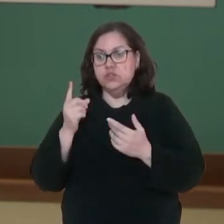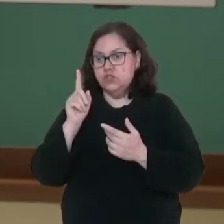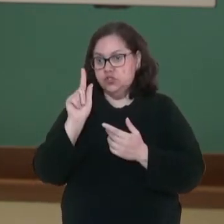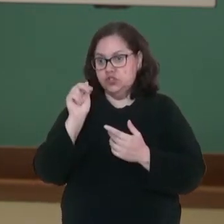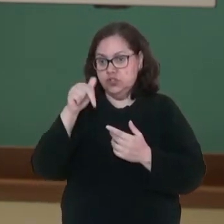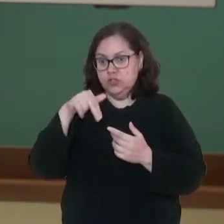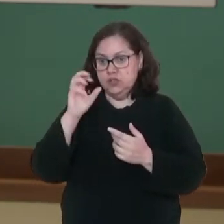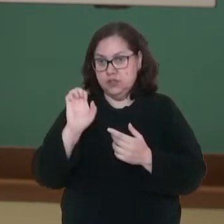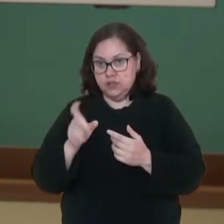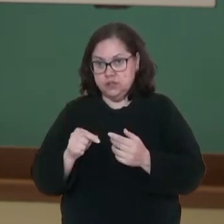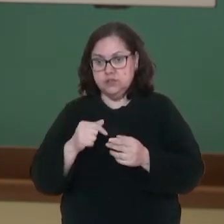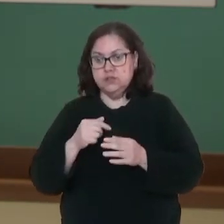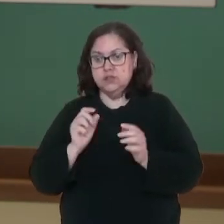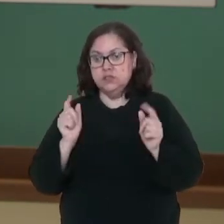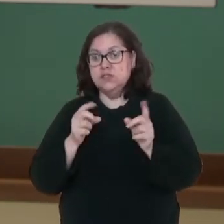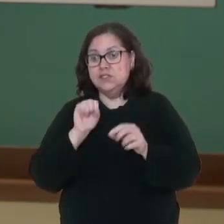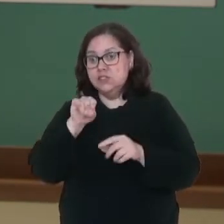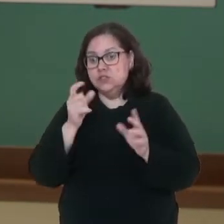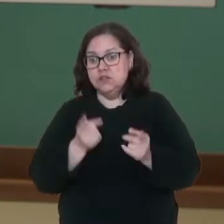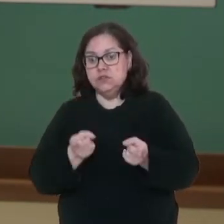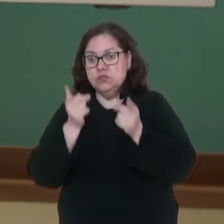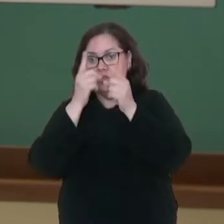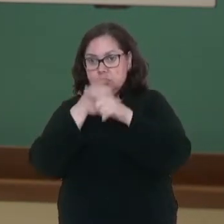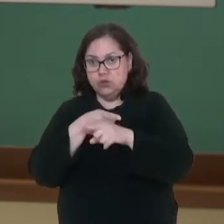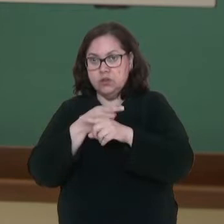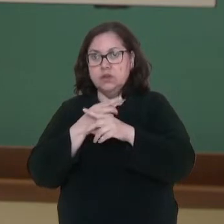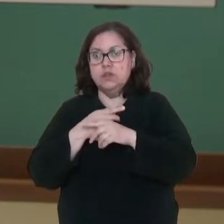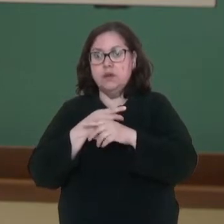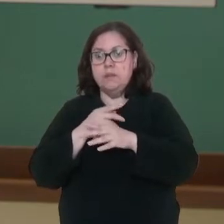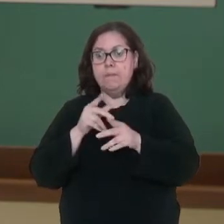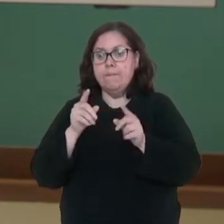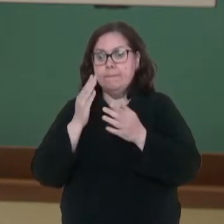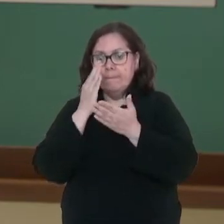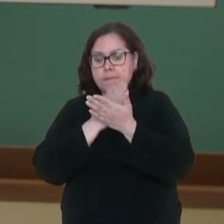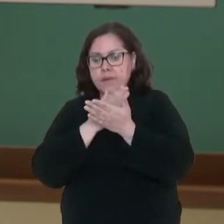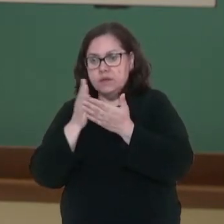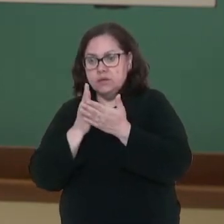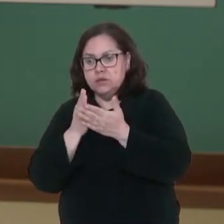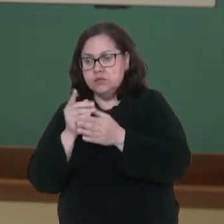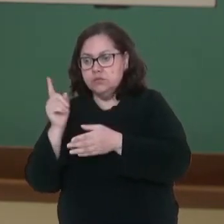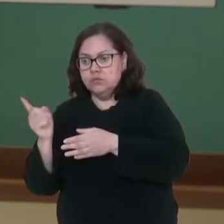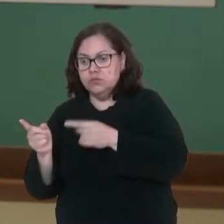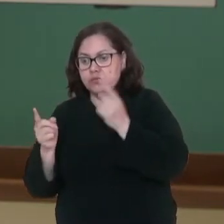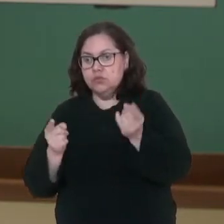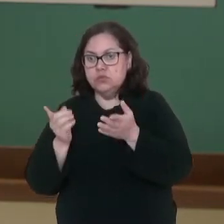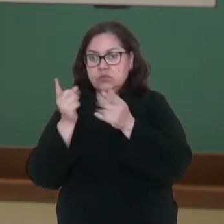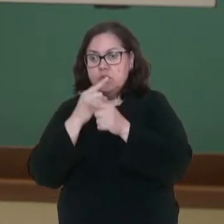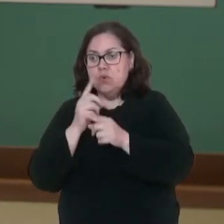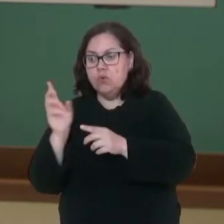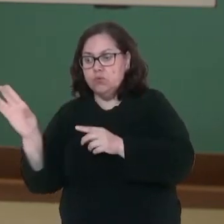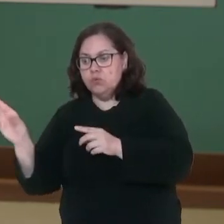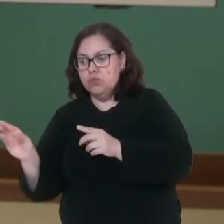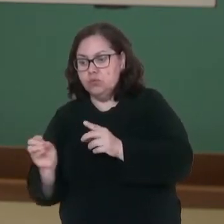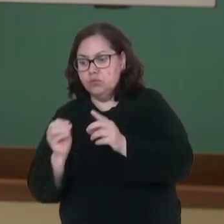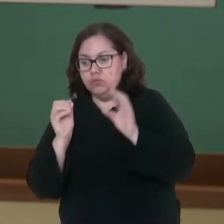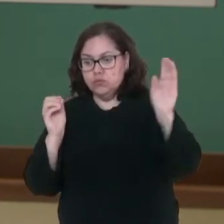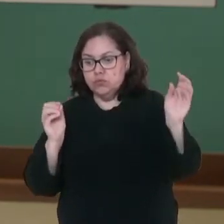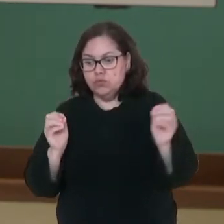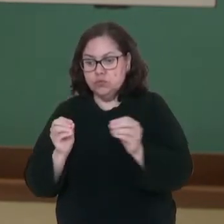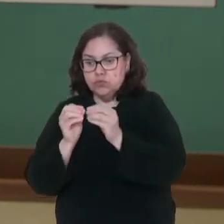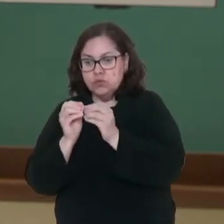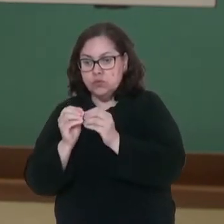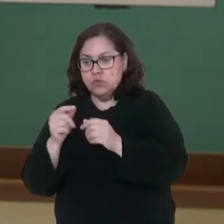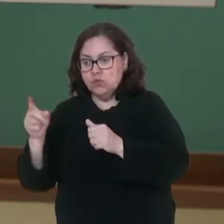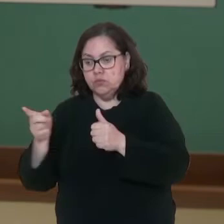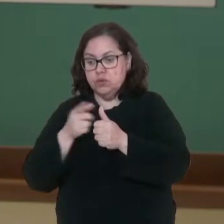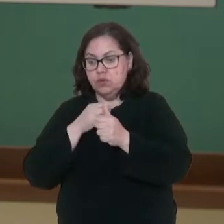Se houver permuta, ou seja, troca de partes entre um cromossomo e outro, um trazendo os genes do